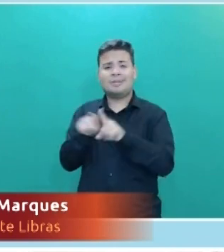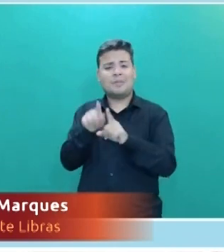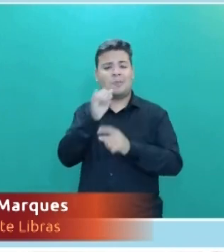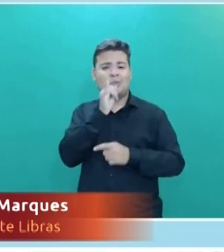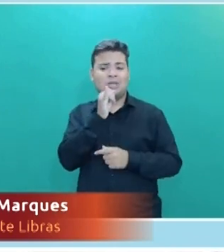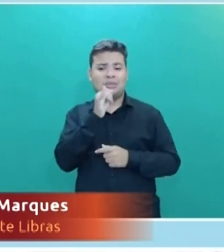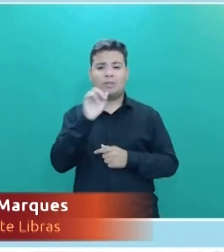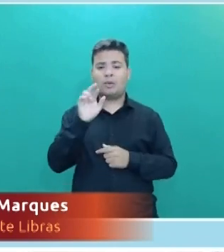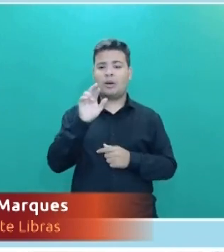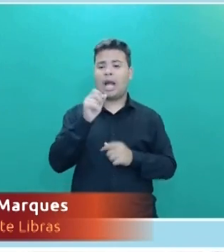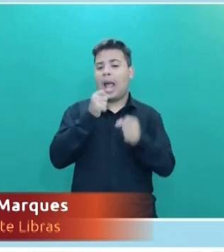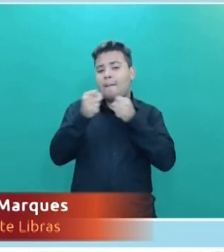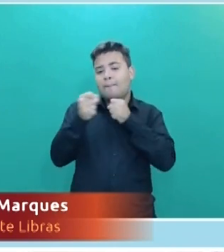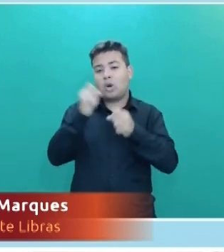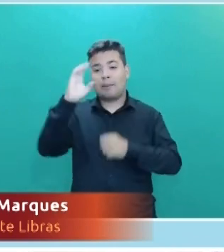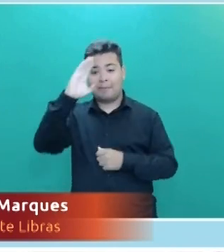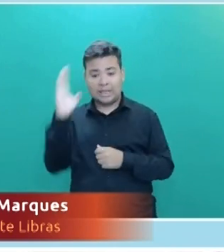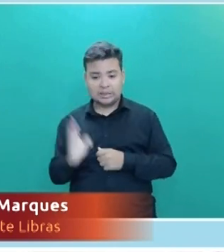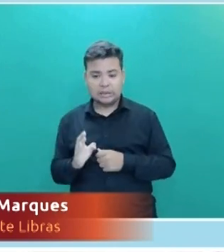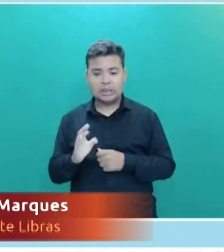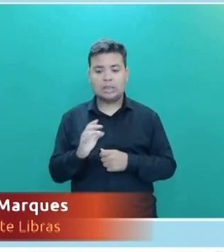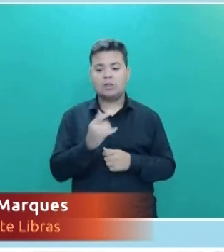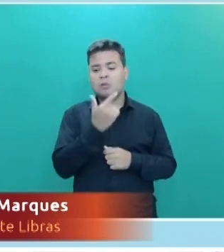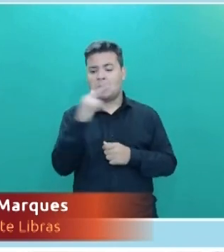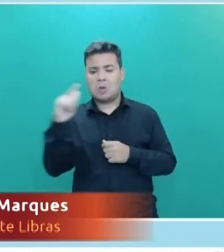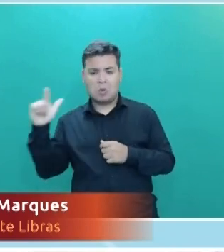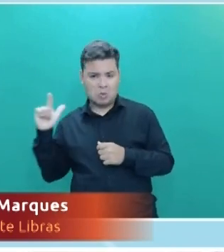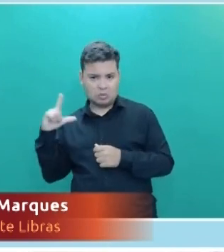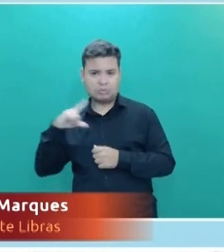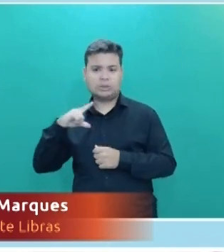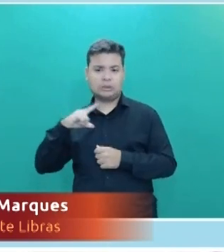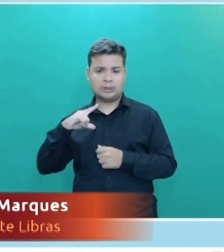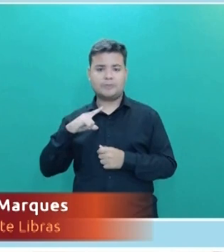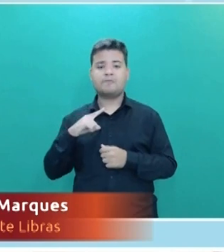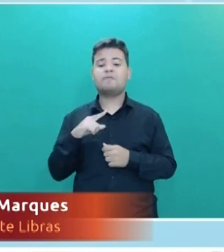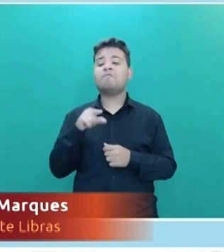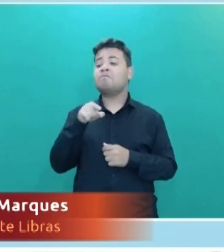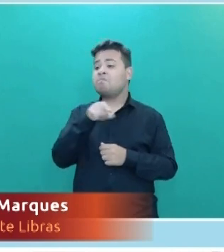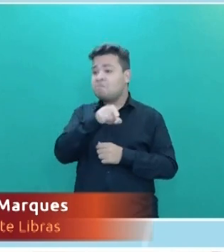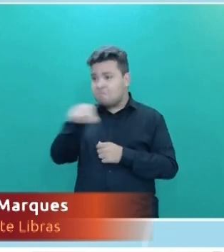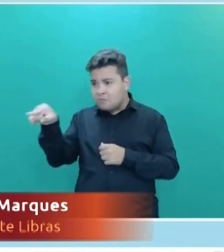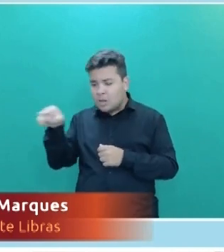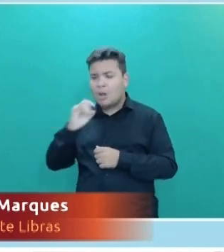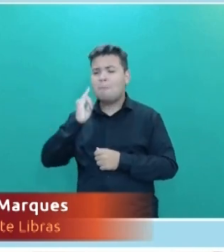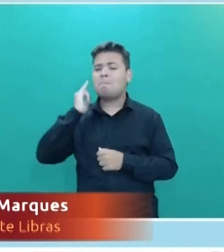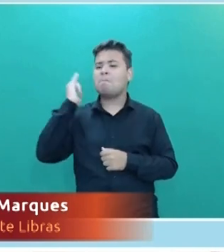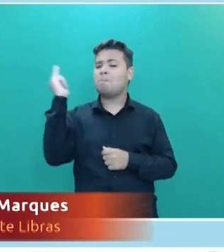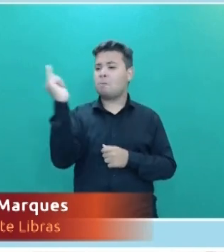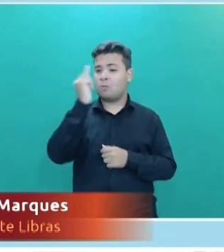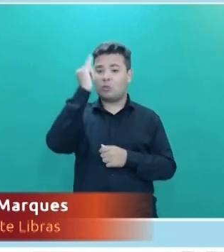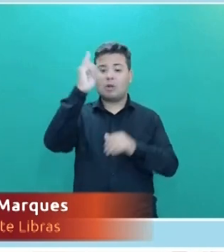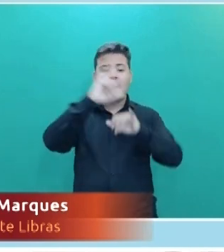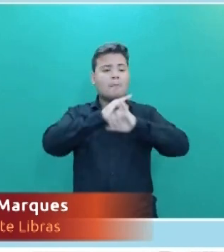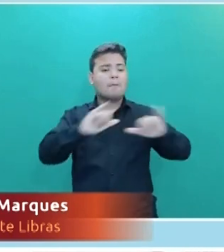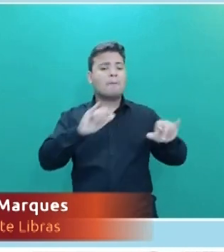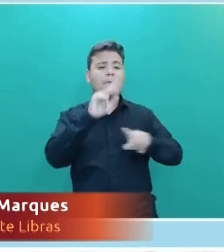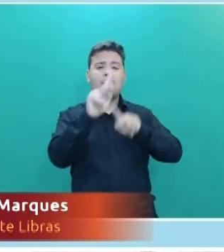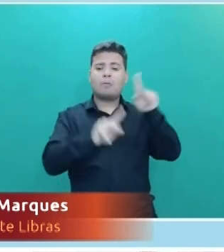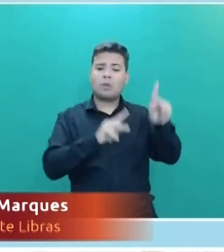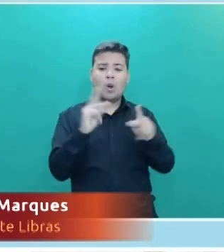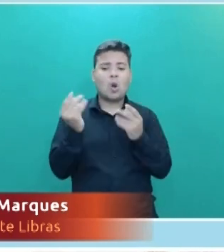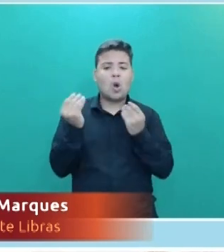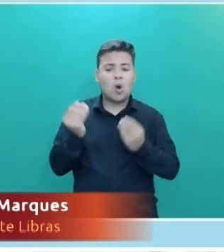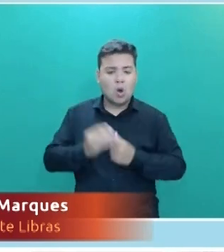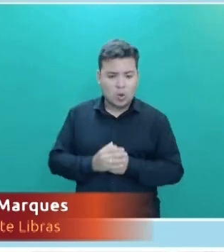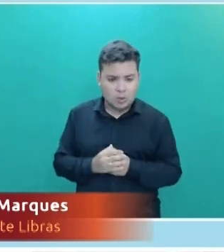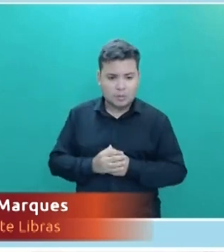Ruralistas. Queria que você falasse da importância disso para que as pessoas saibam né, mais sobre isso e para que haja uma pressão,